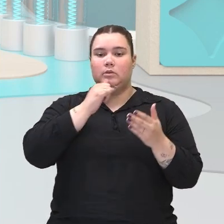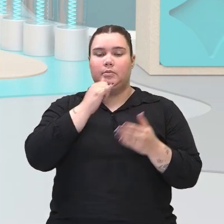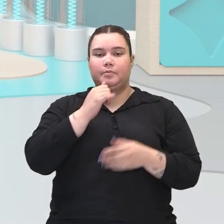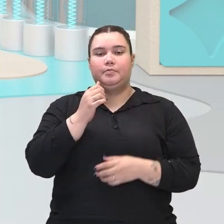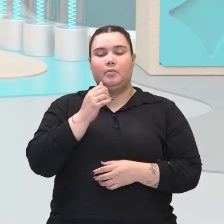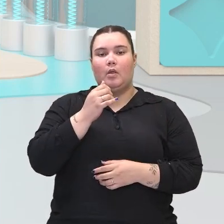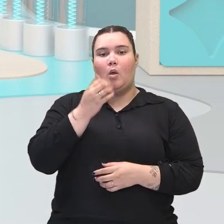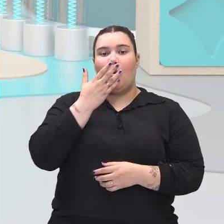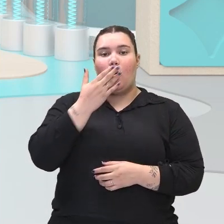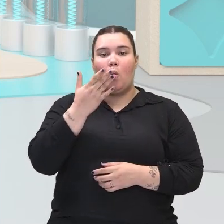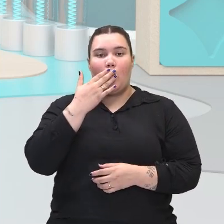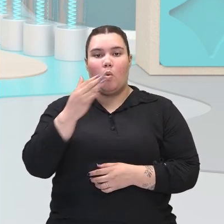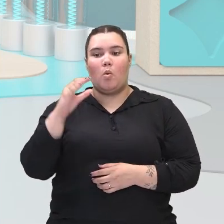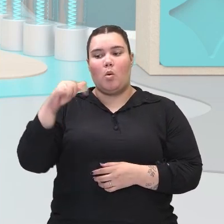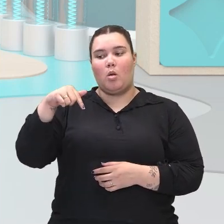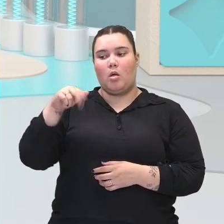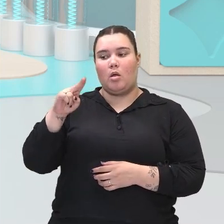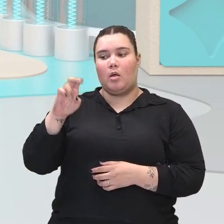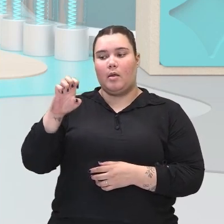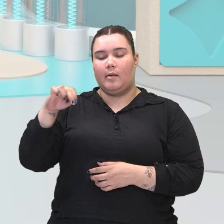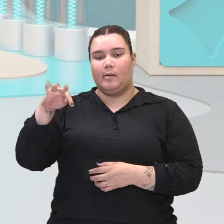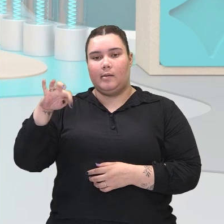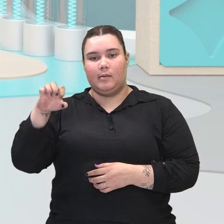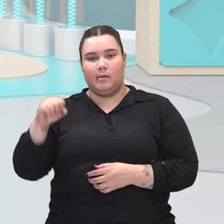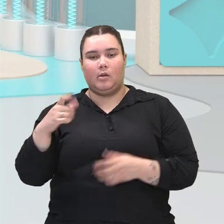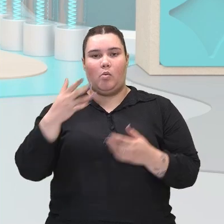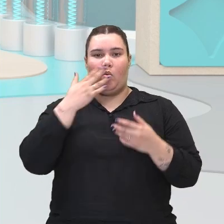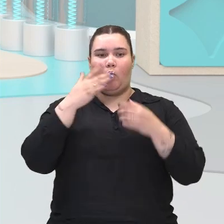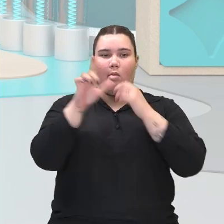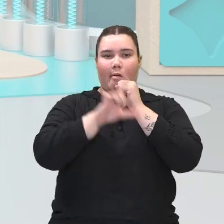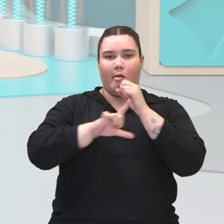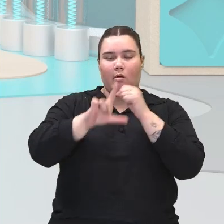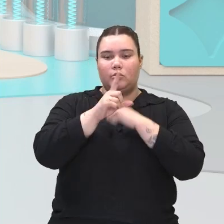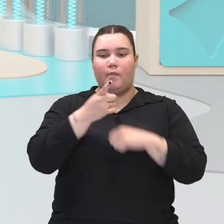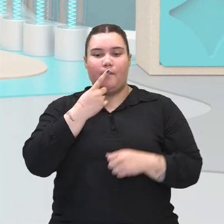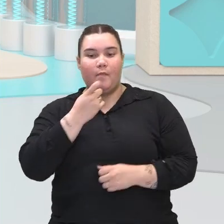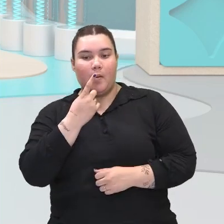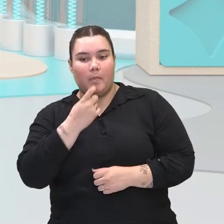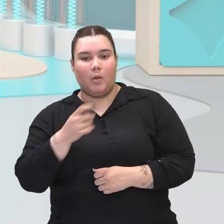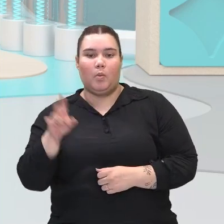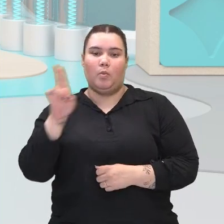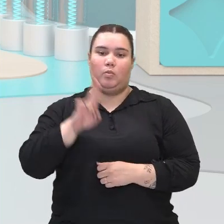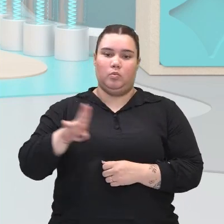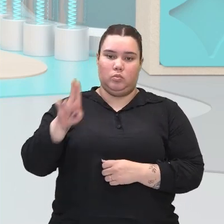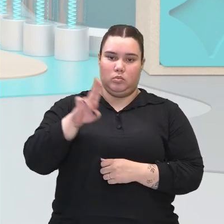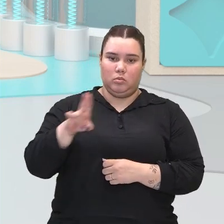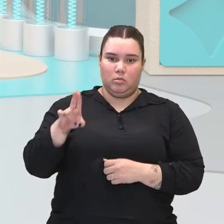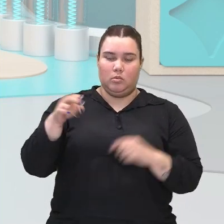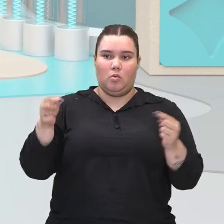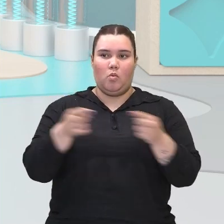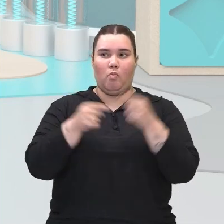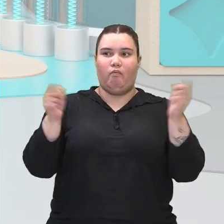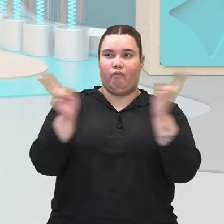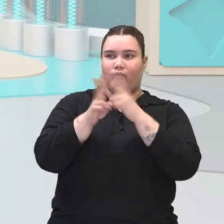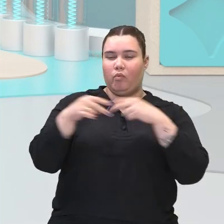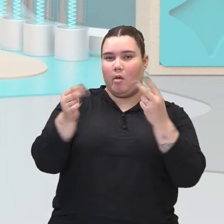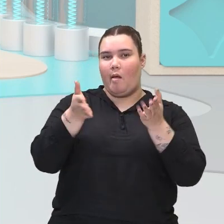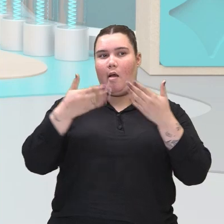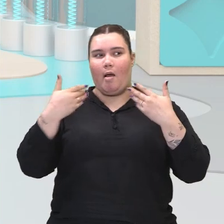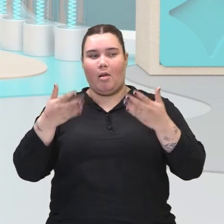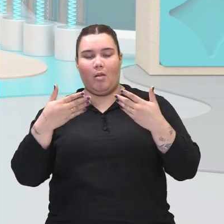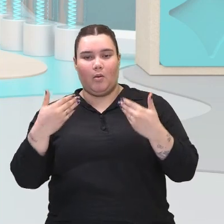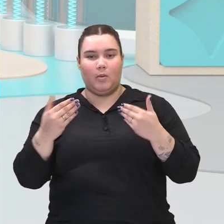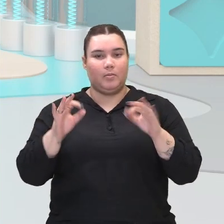cores quentes, vamos ter mais o laranja, o vermelho. E vamos usar como uma estação? O verão, o